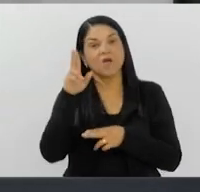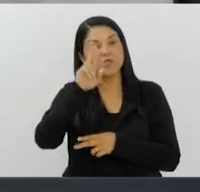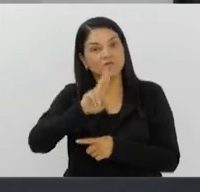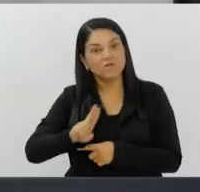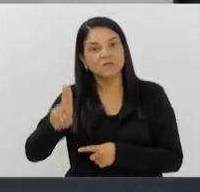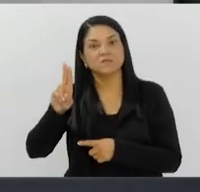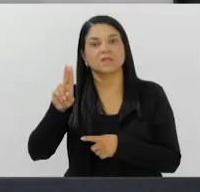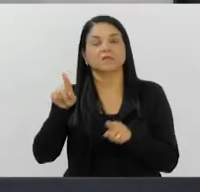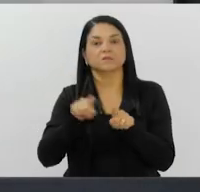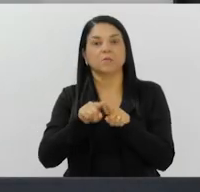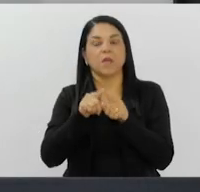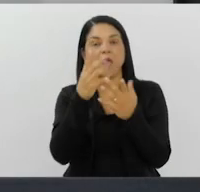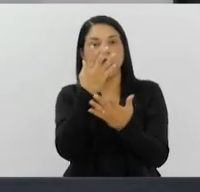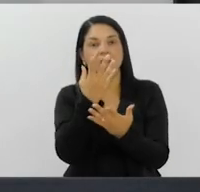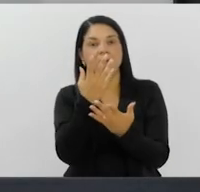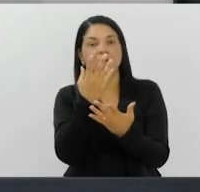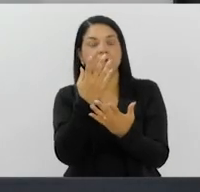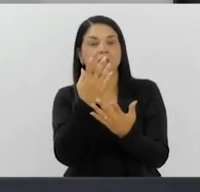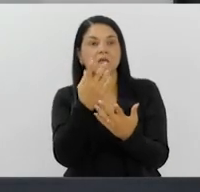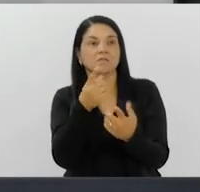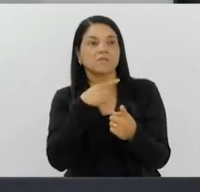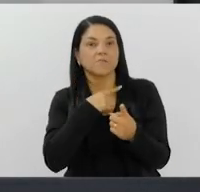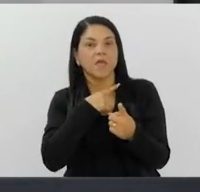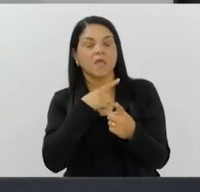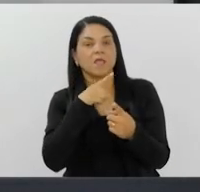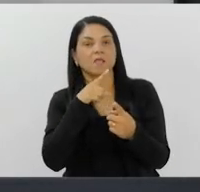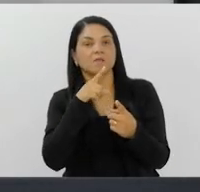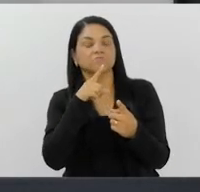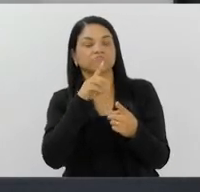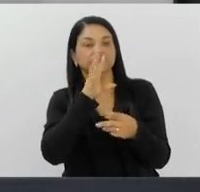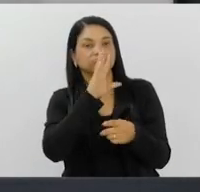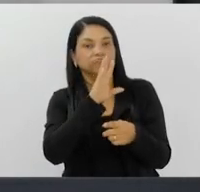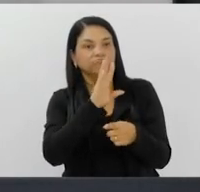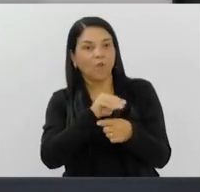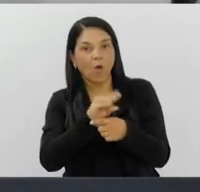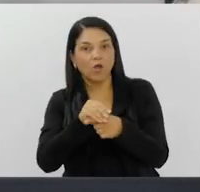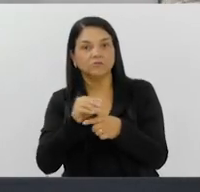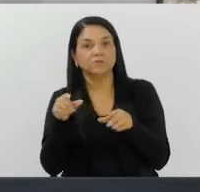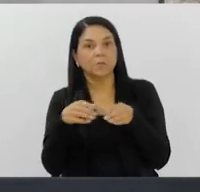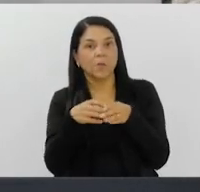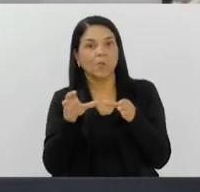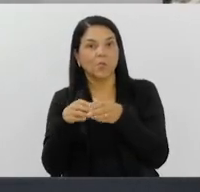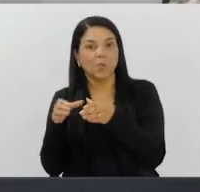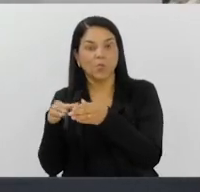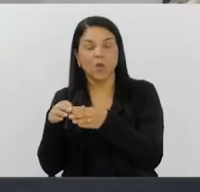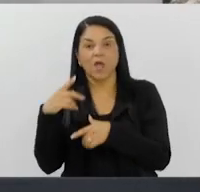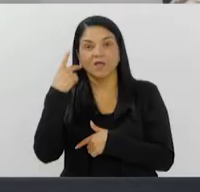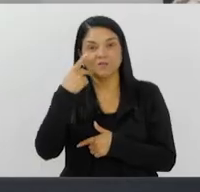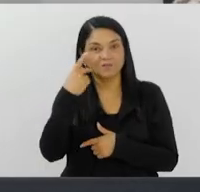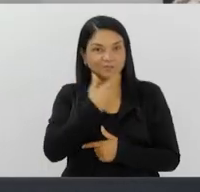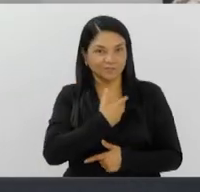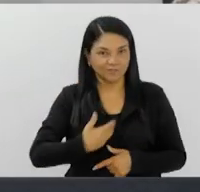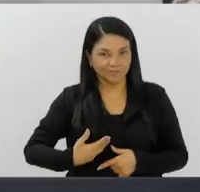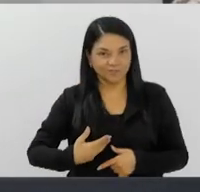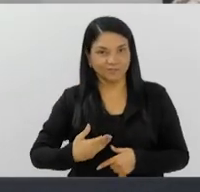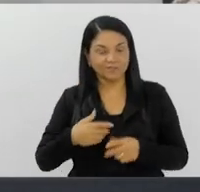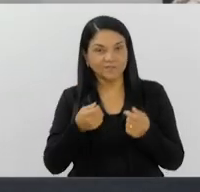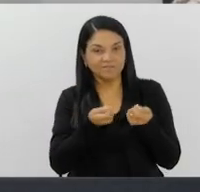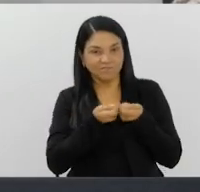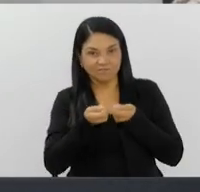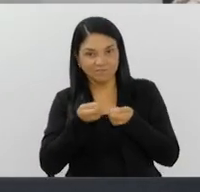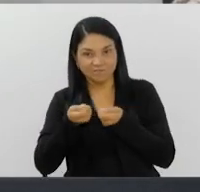adotar o sistema também de heteroidentificação a partir de bancas Ou seja a política pública ajustar a rota é